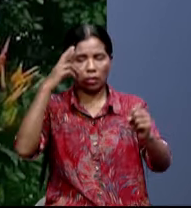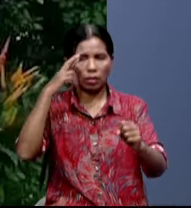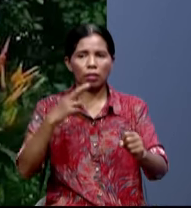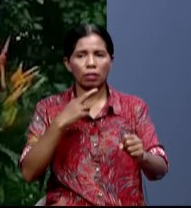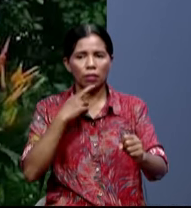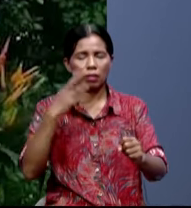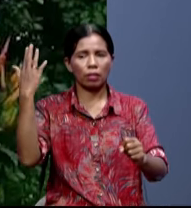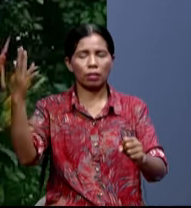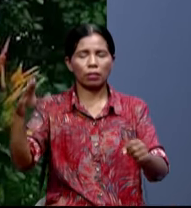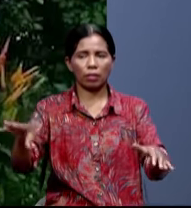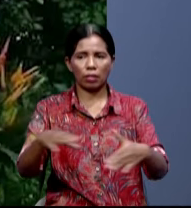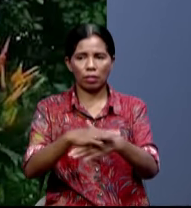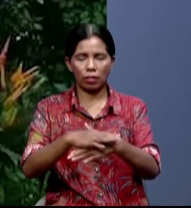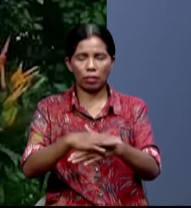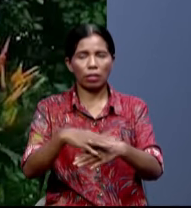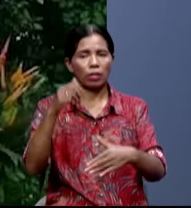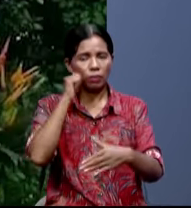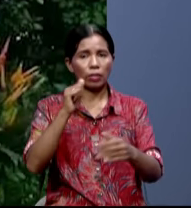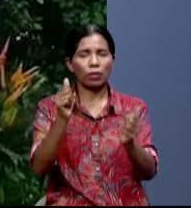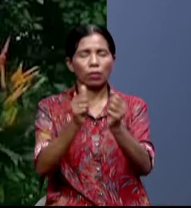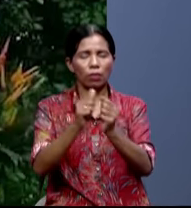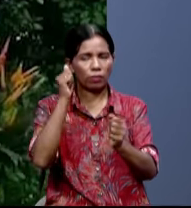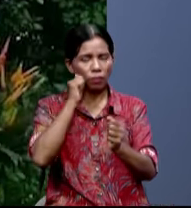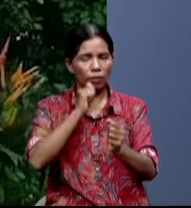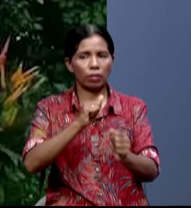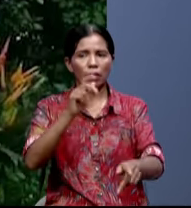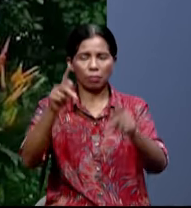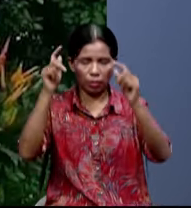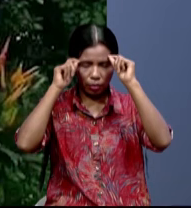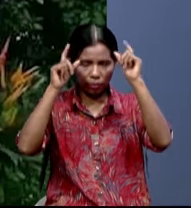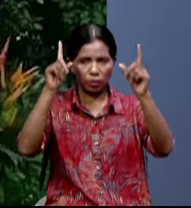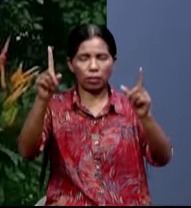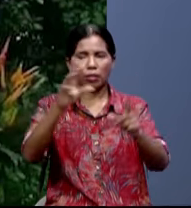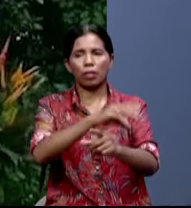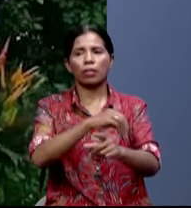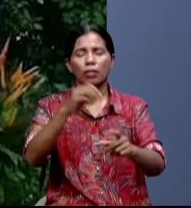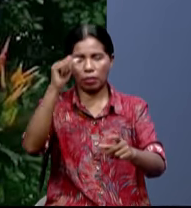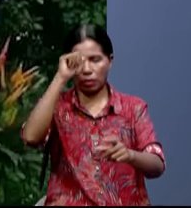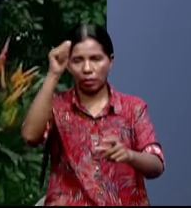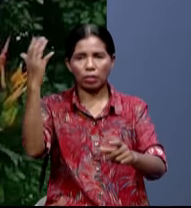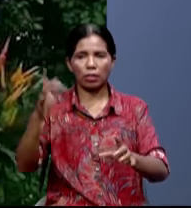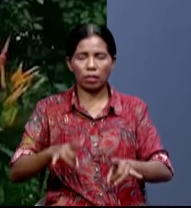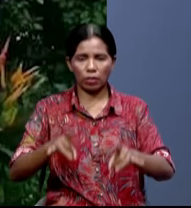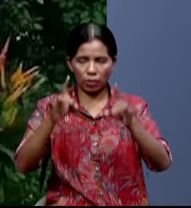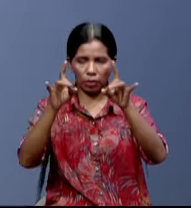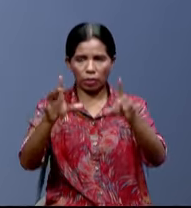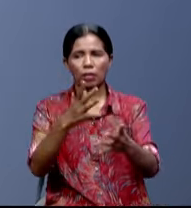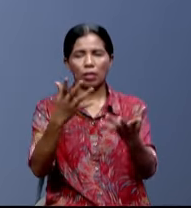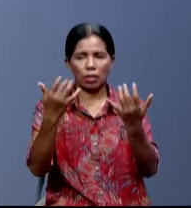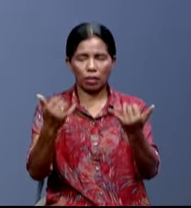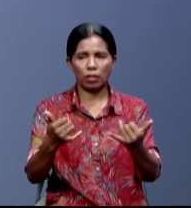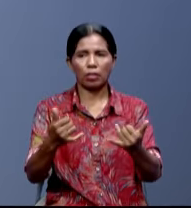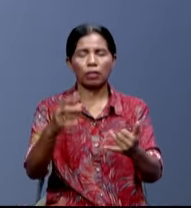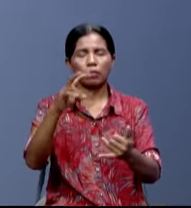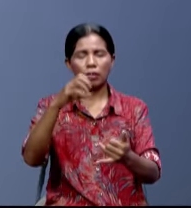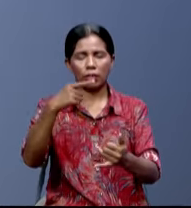Ramos Horta, e a casamento do sexo anexão entre cidadão timoroan ida no Índia e a Austrália, ne bedau daun ne